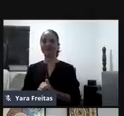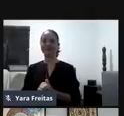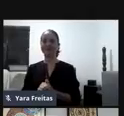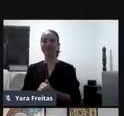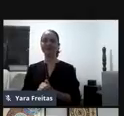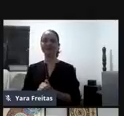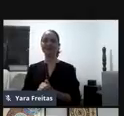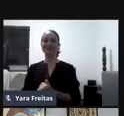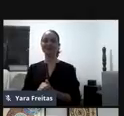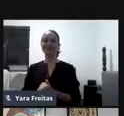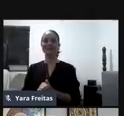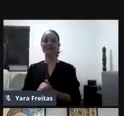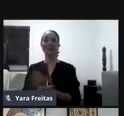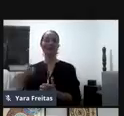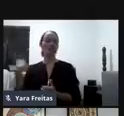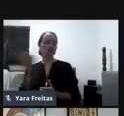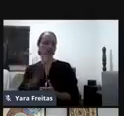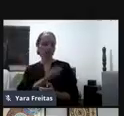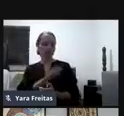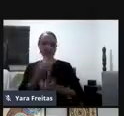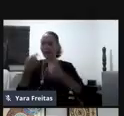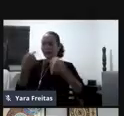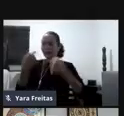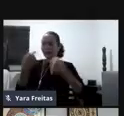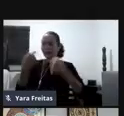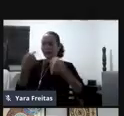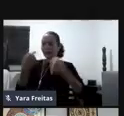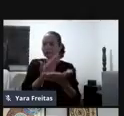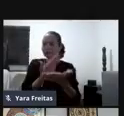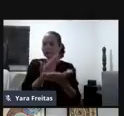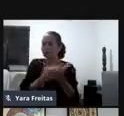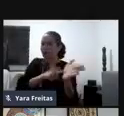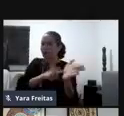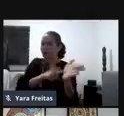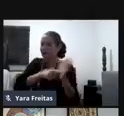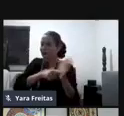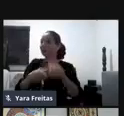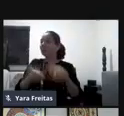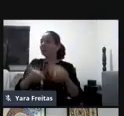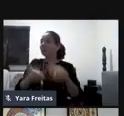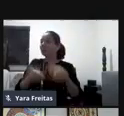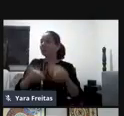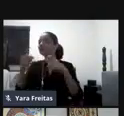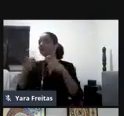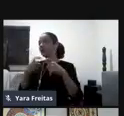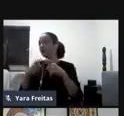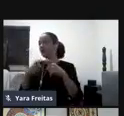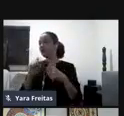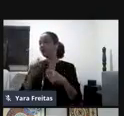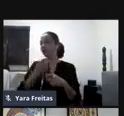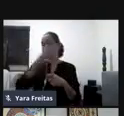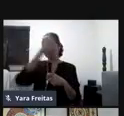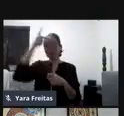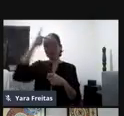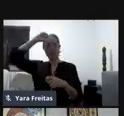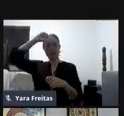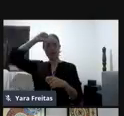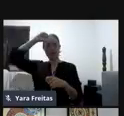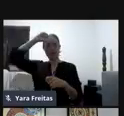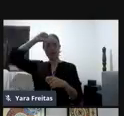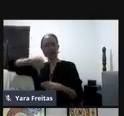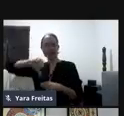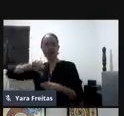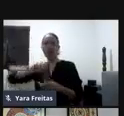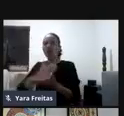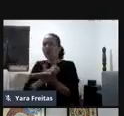E a gente tem alguns estudos demonstrando, e a gente vê na prática clínica, que a depressão, às vezes, é o